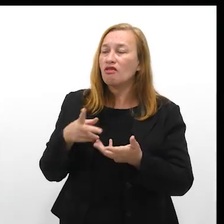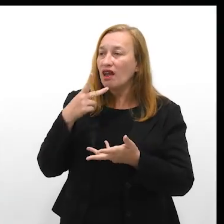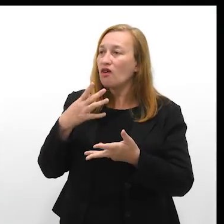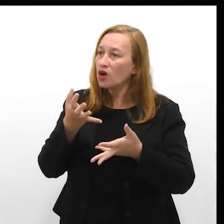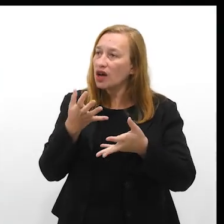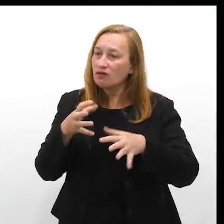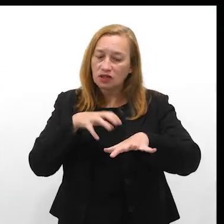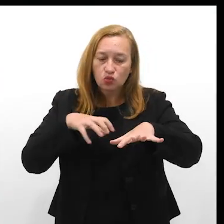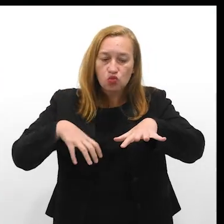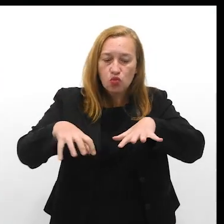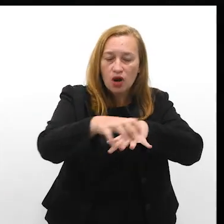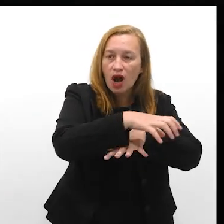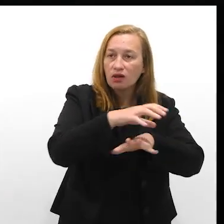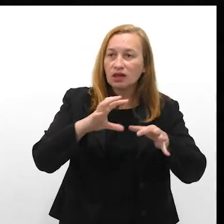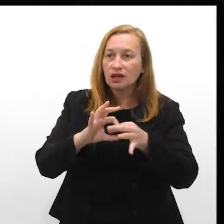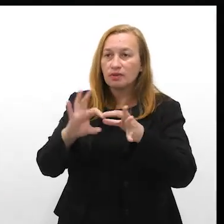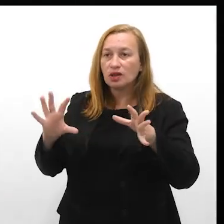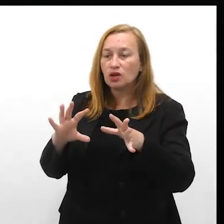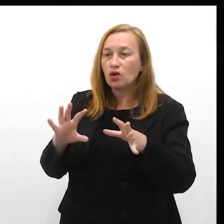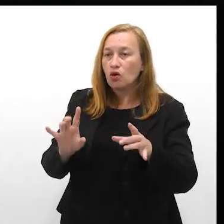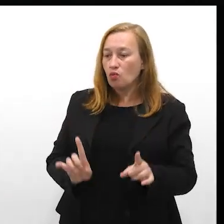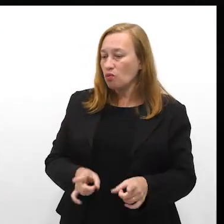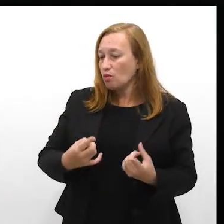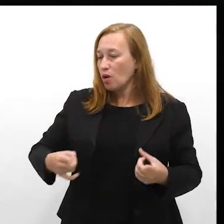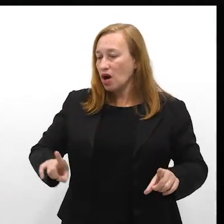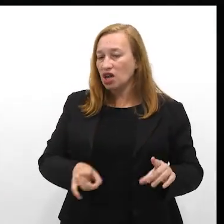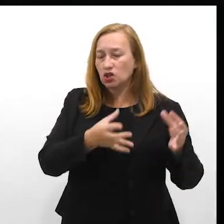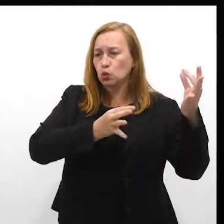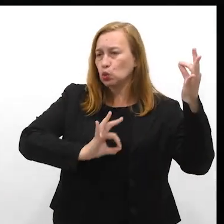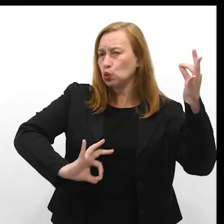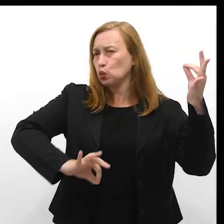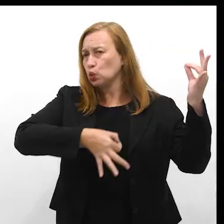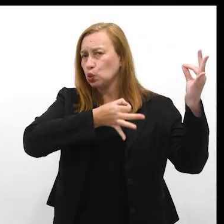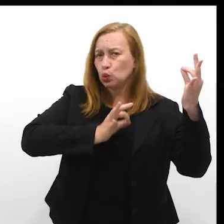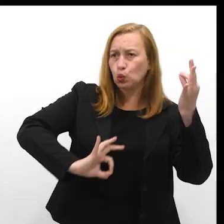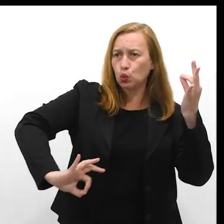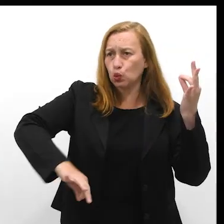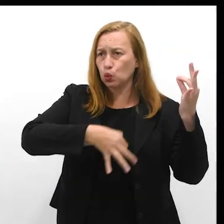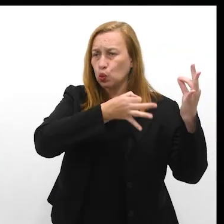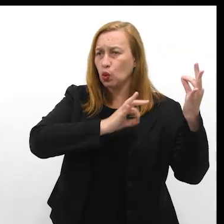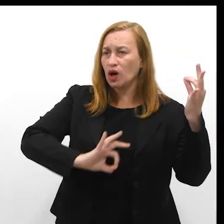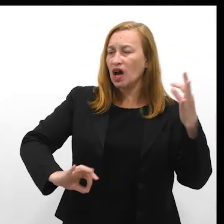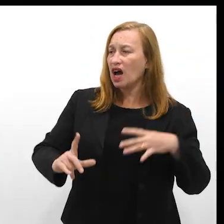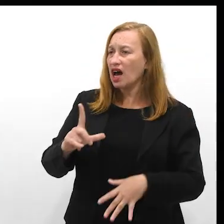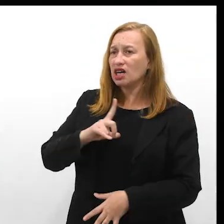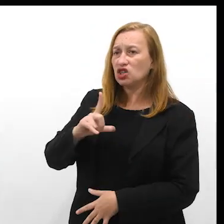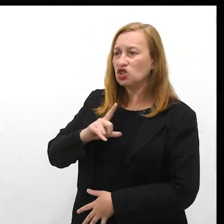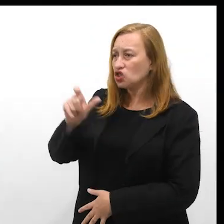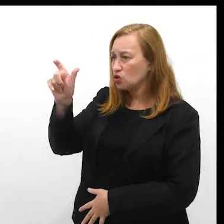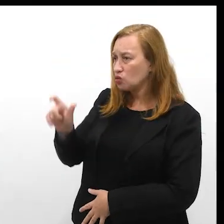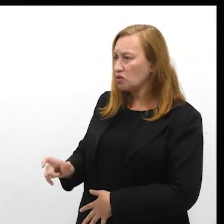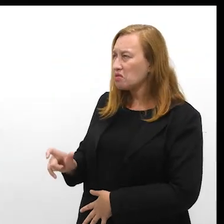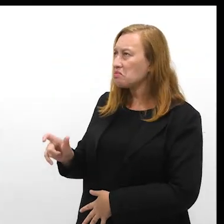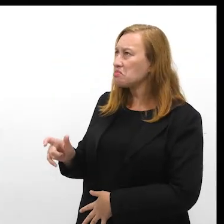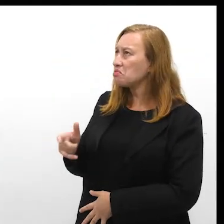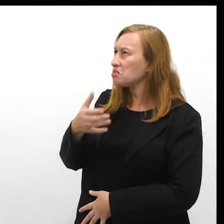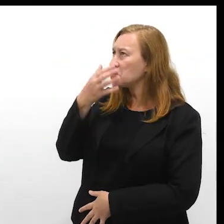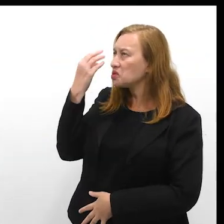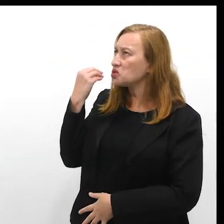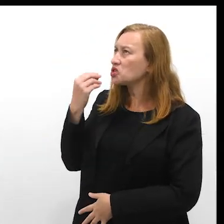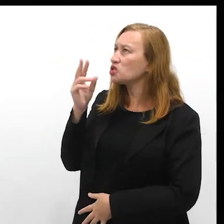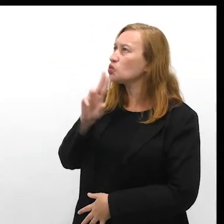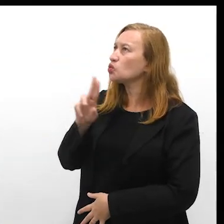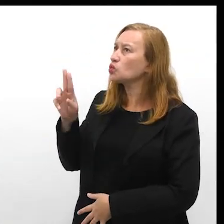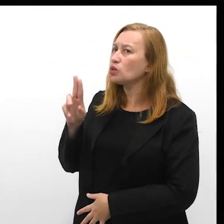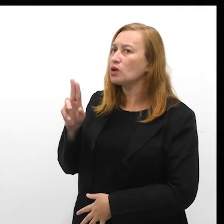no carro do Liberdade uma orquestra de violinos. Aí tinha um aderecista, me falhou o nome